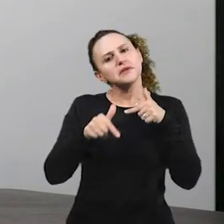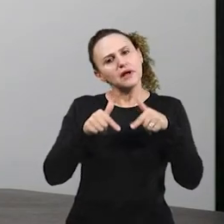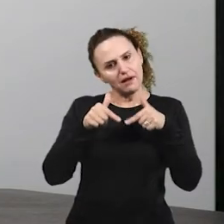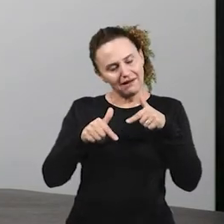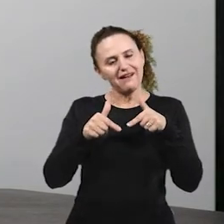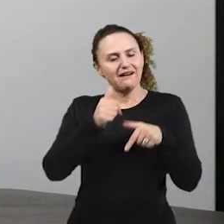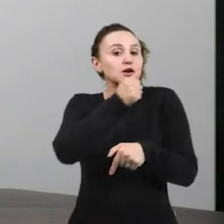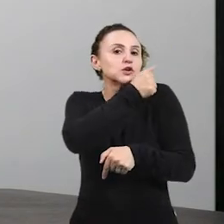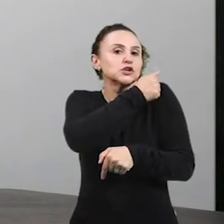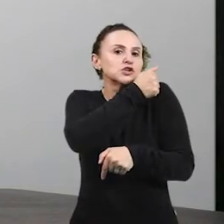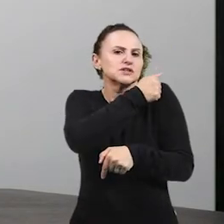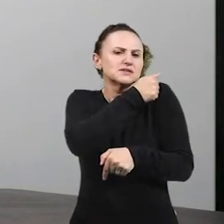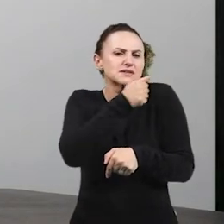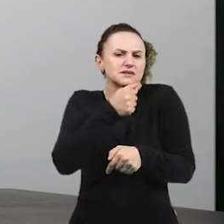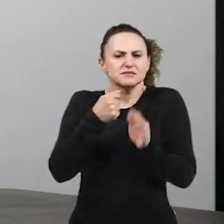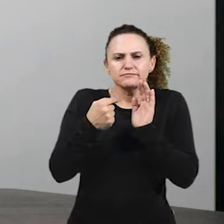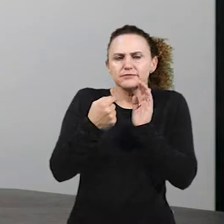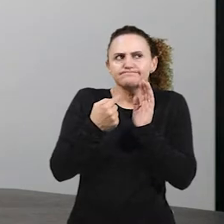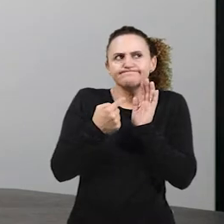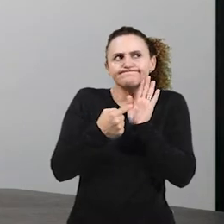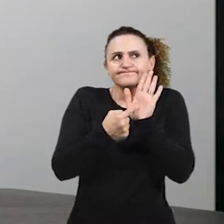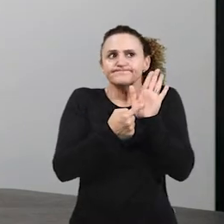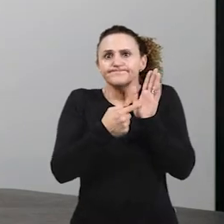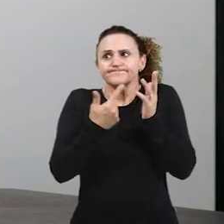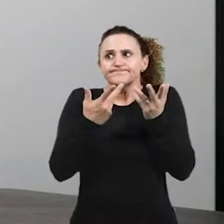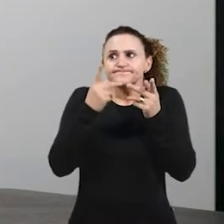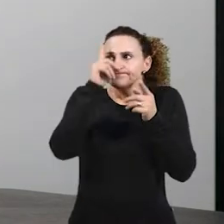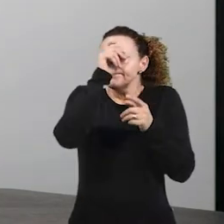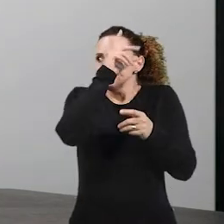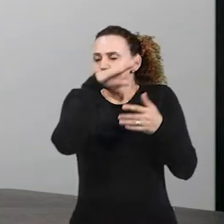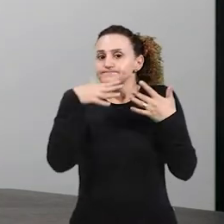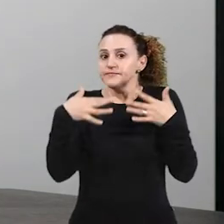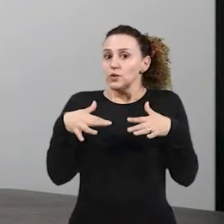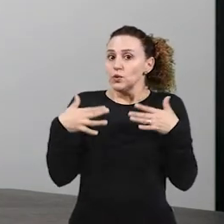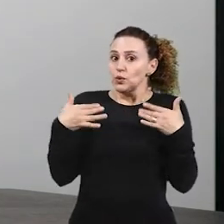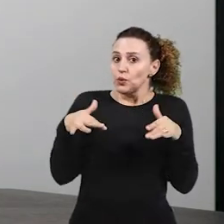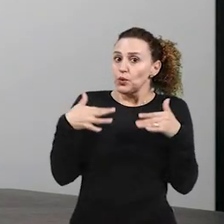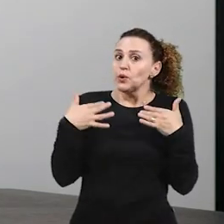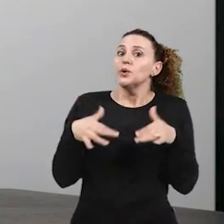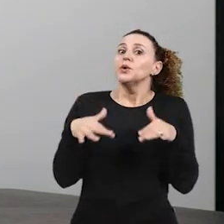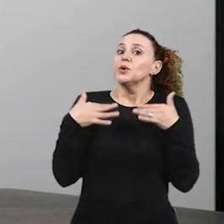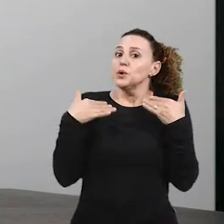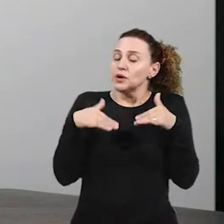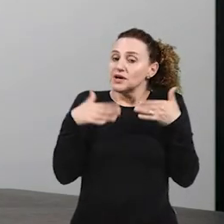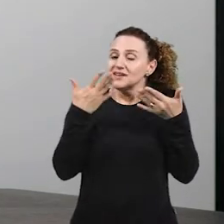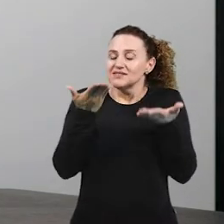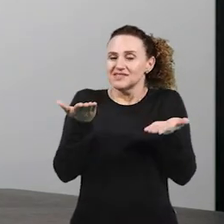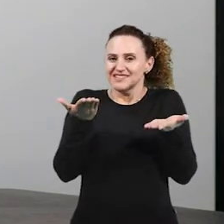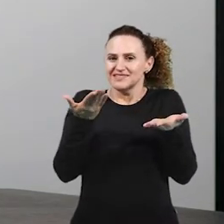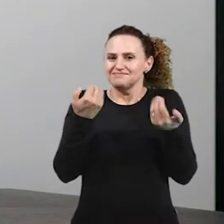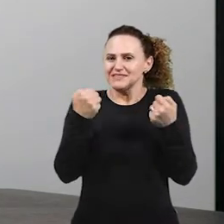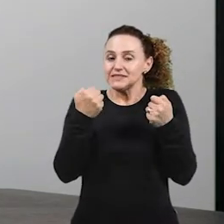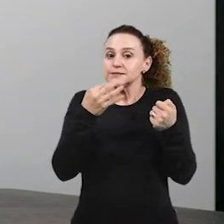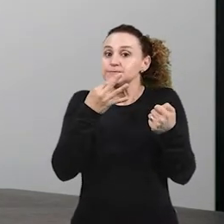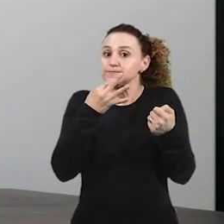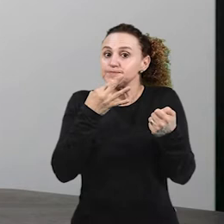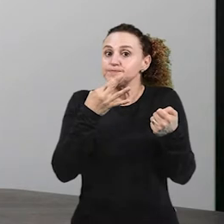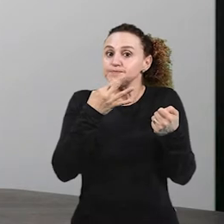eles vão apresentar dificuldades se você como professor precisa ter